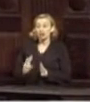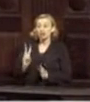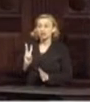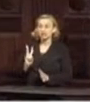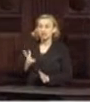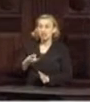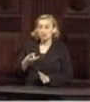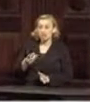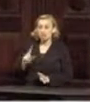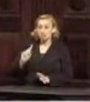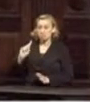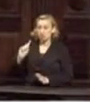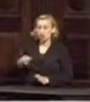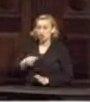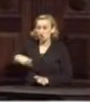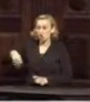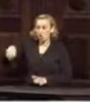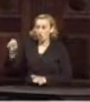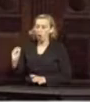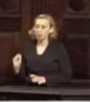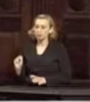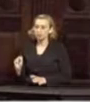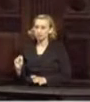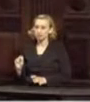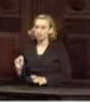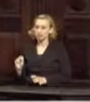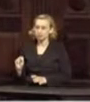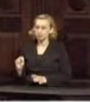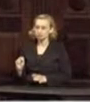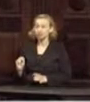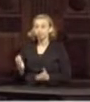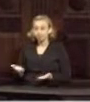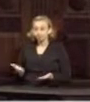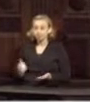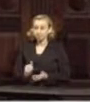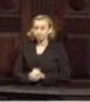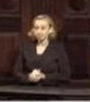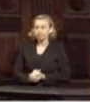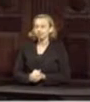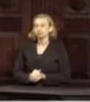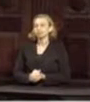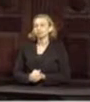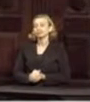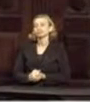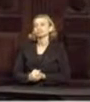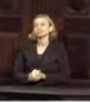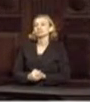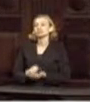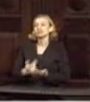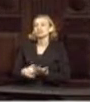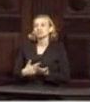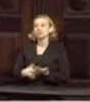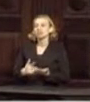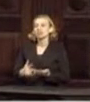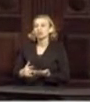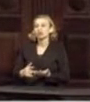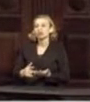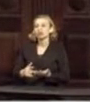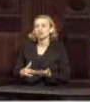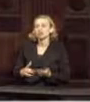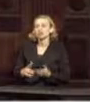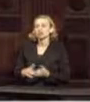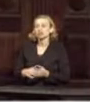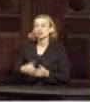acordado pelo governo do Estado com o governo federal no âmbito do plano de reequilíbrio fiscal do Estado e que